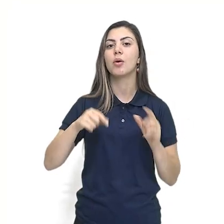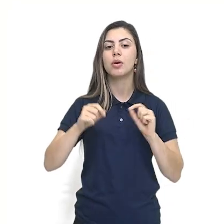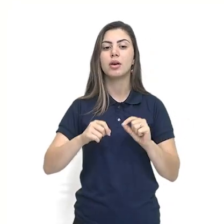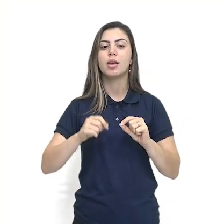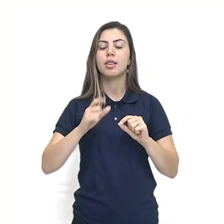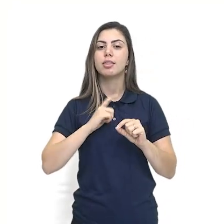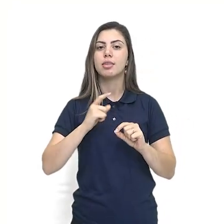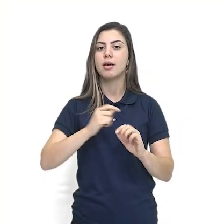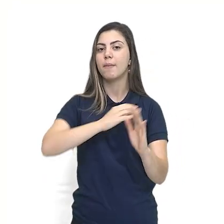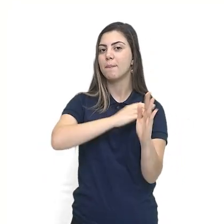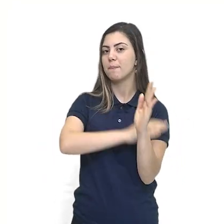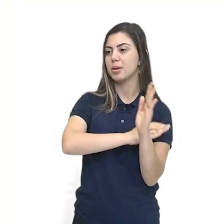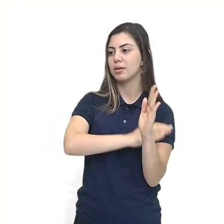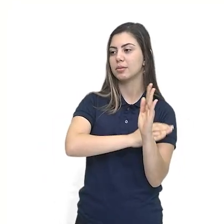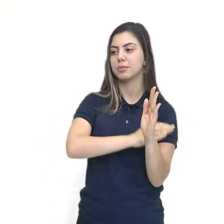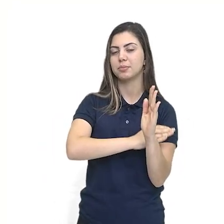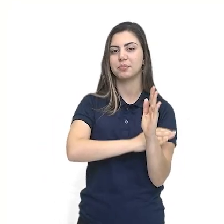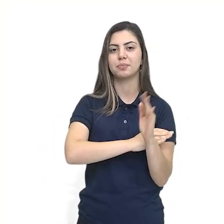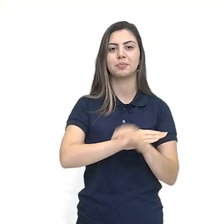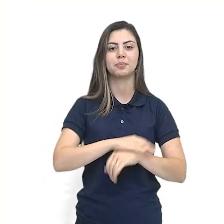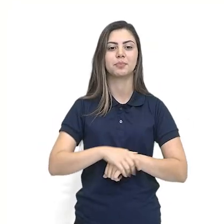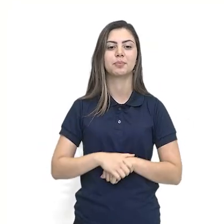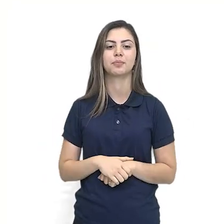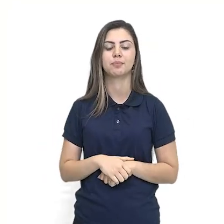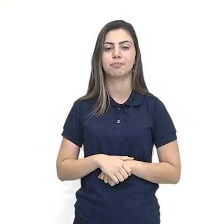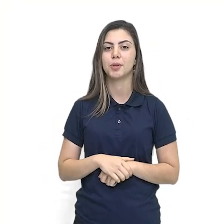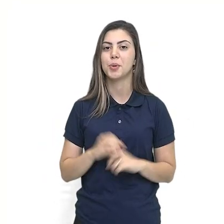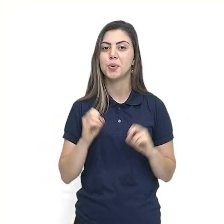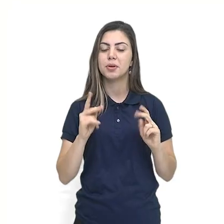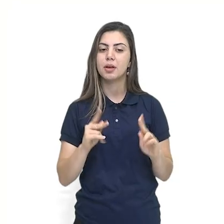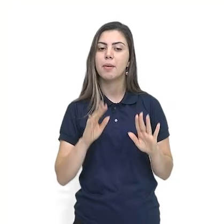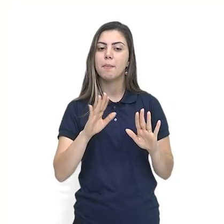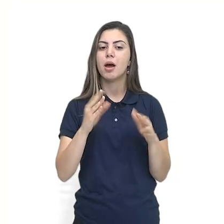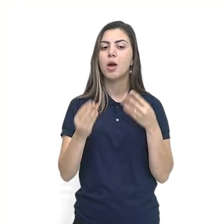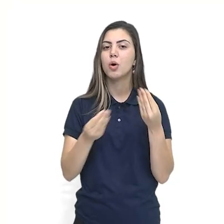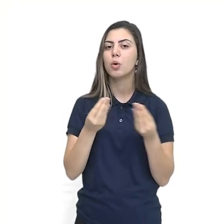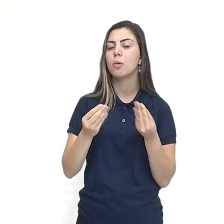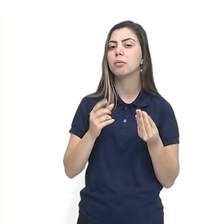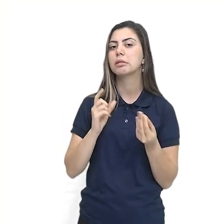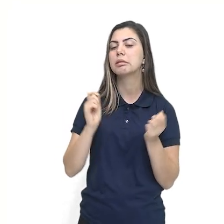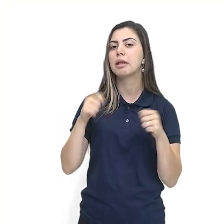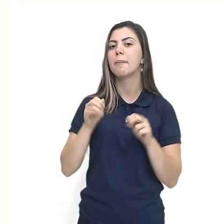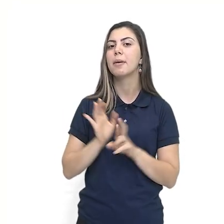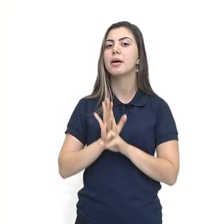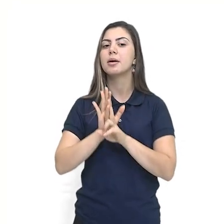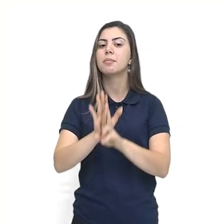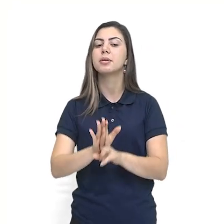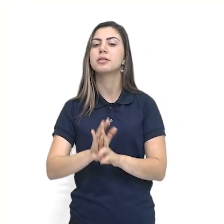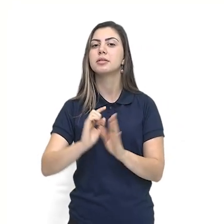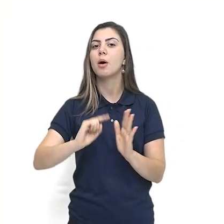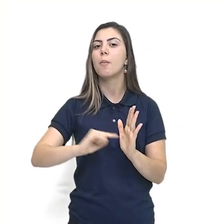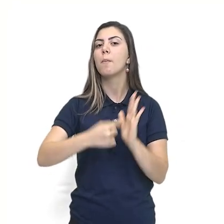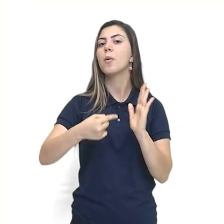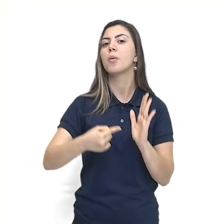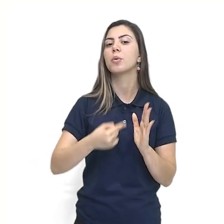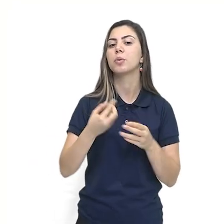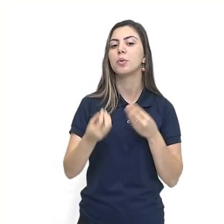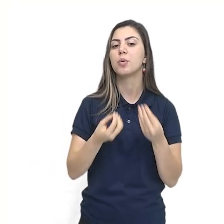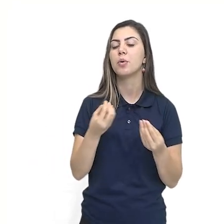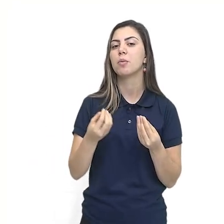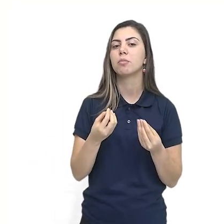plano. Beleza? Como é que eu represento um ponto? Um ponto ele pode ser representado